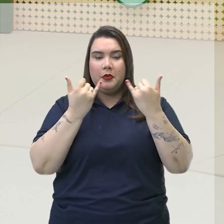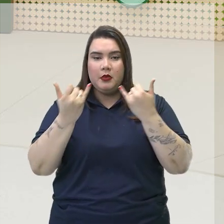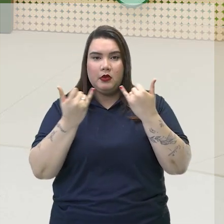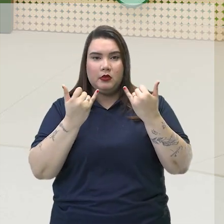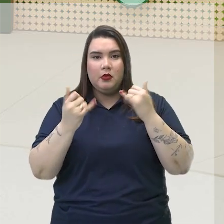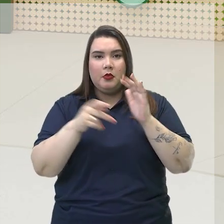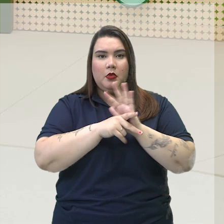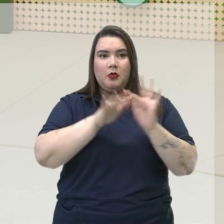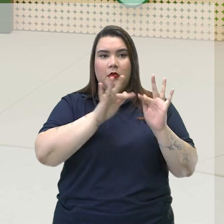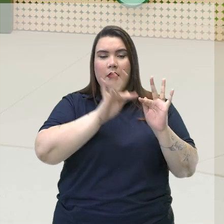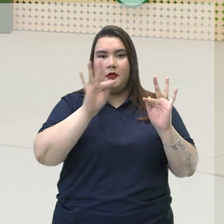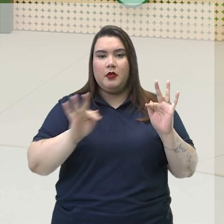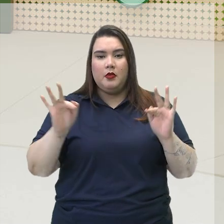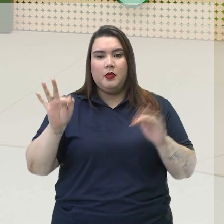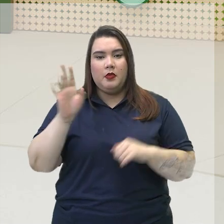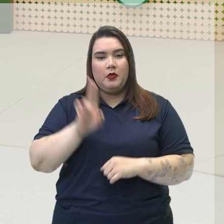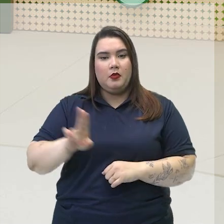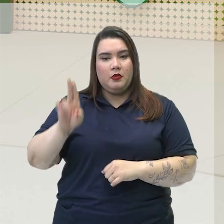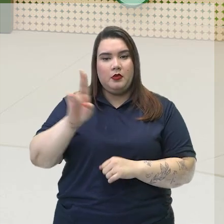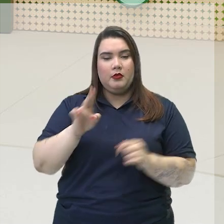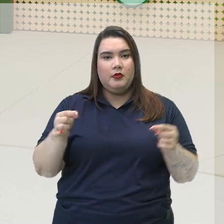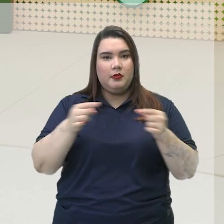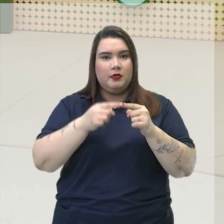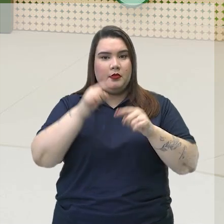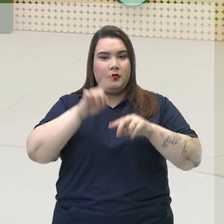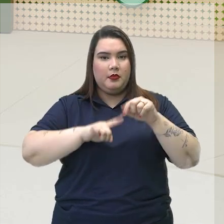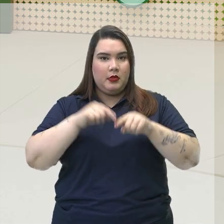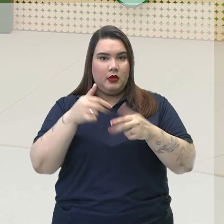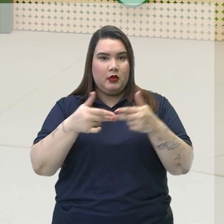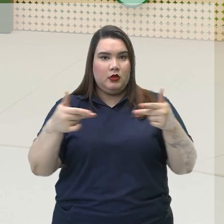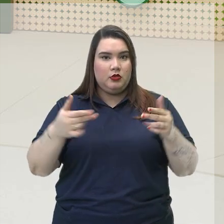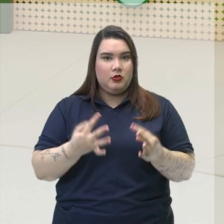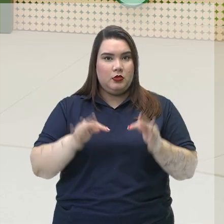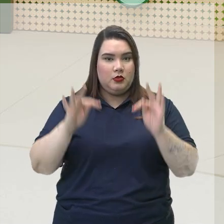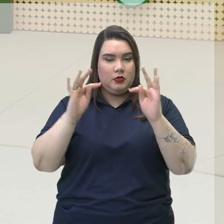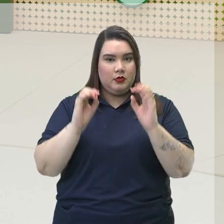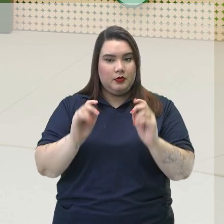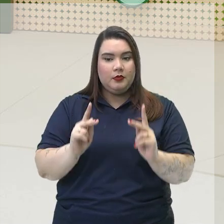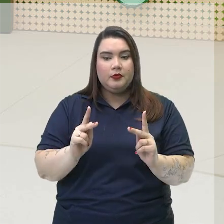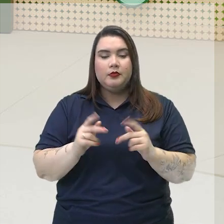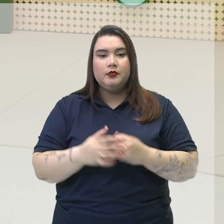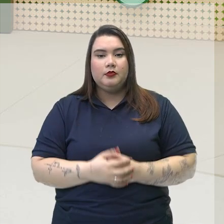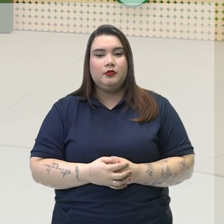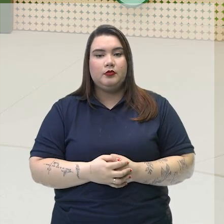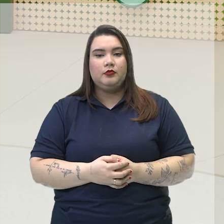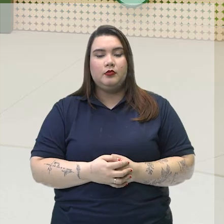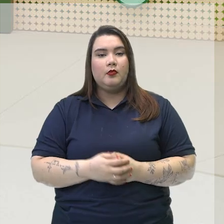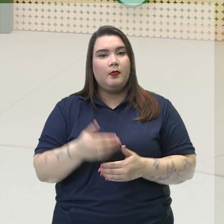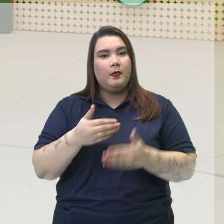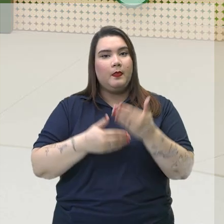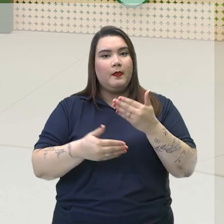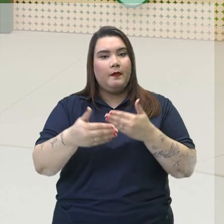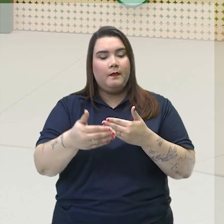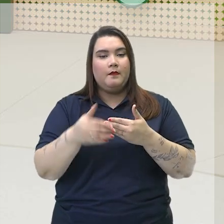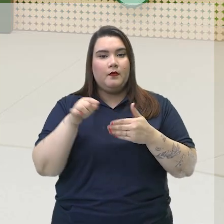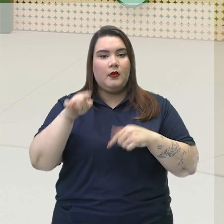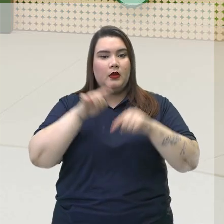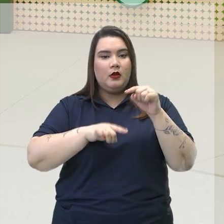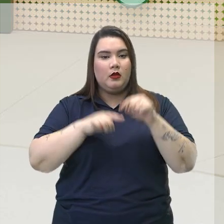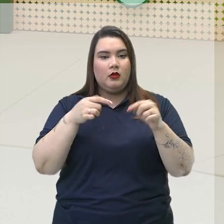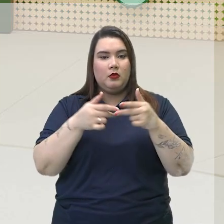das frequências utilizadas por esses equipamentos tecnológicos, ok? Continuando aí com esses